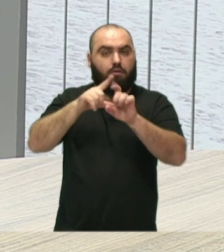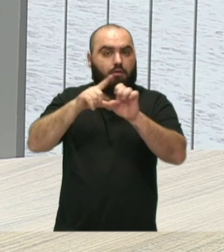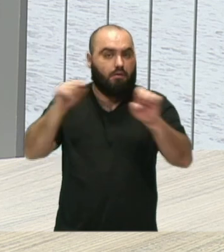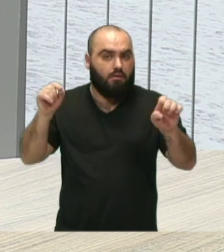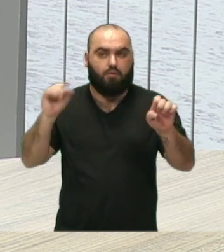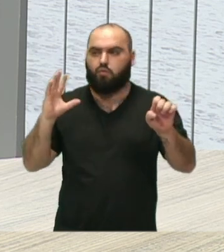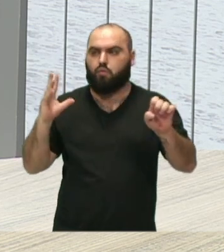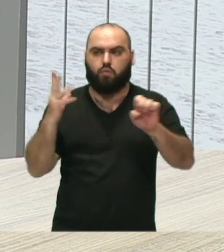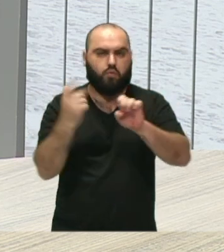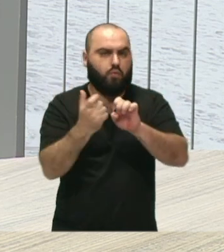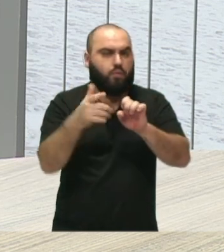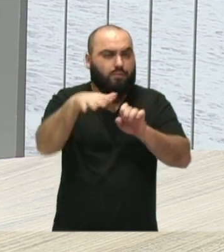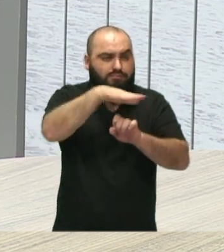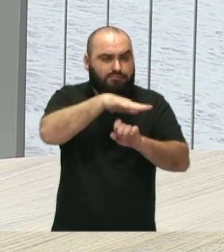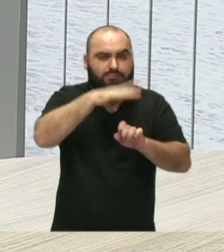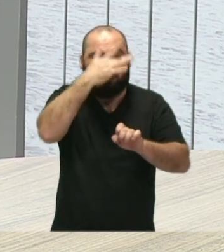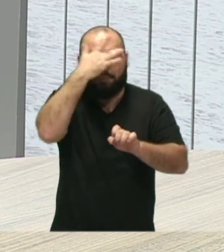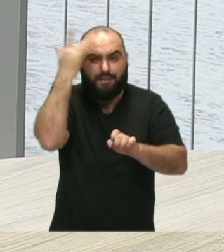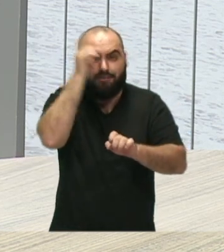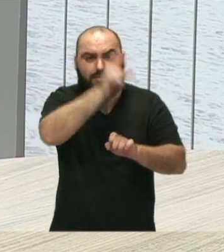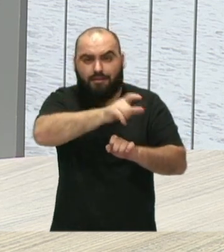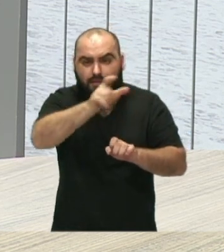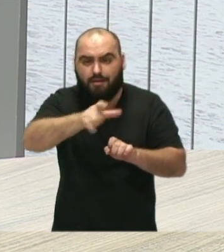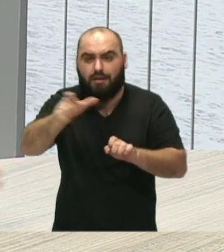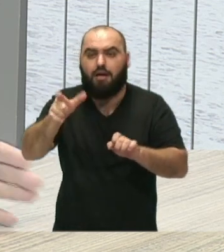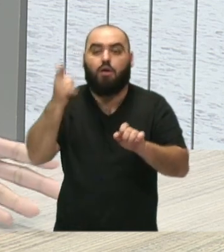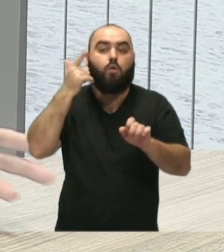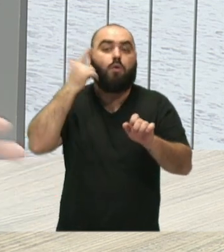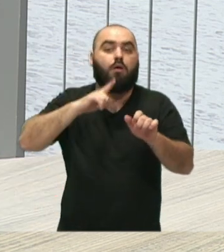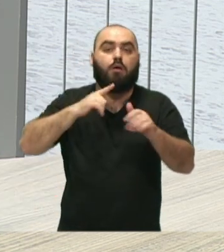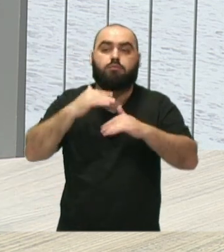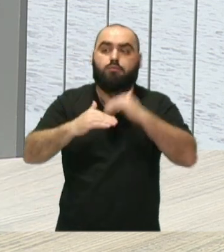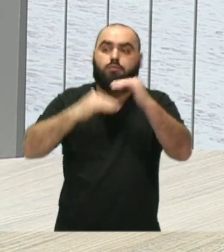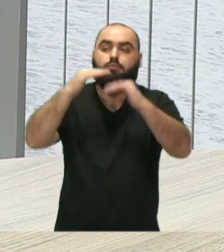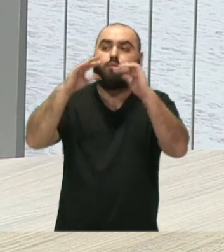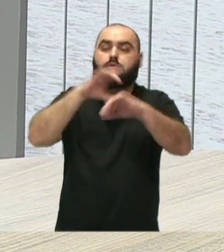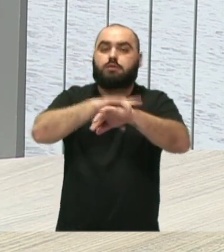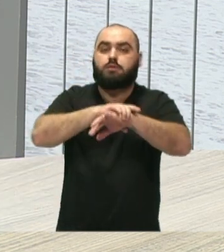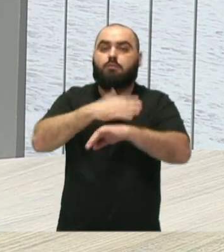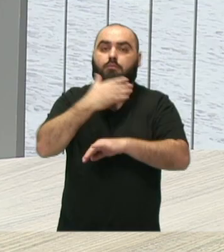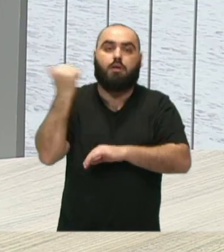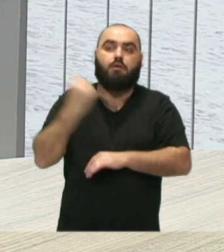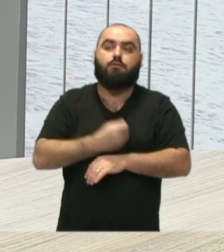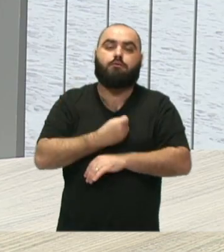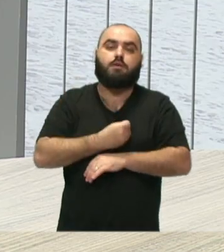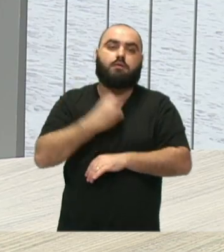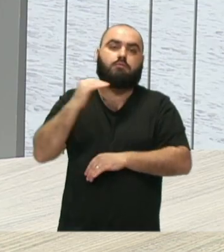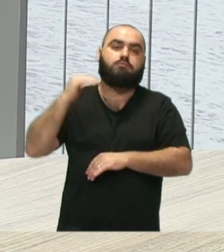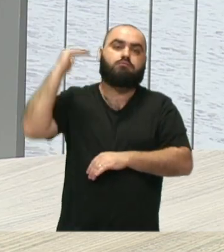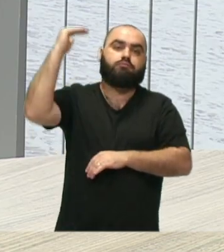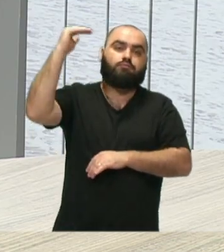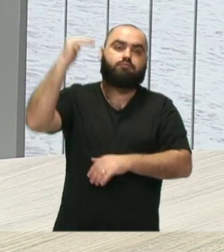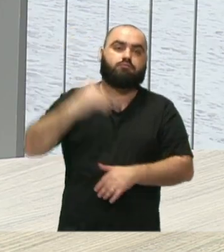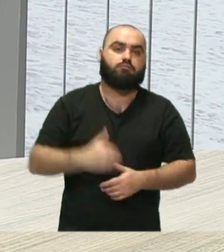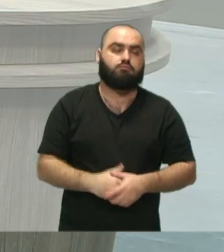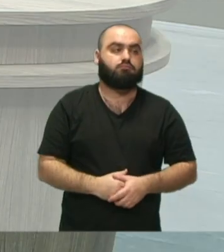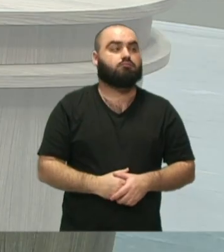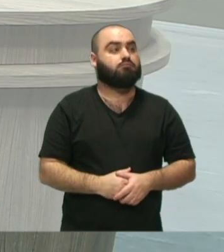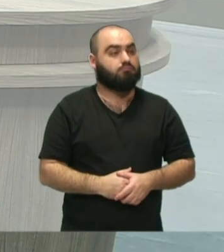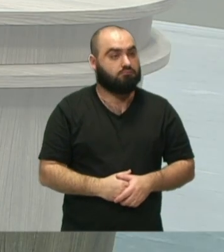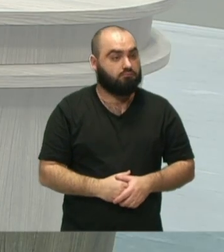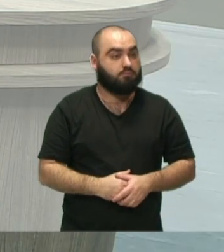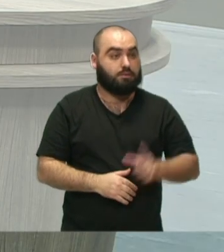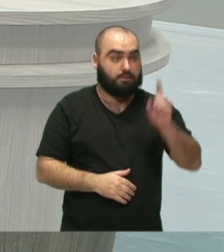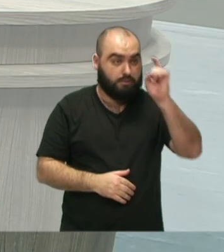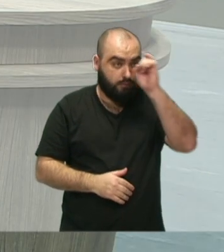essas coisas que fazem as pessoas caminharem caminhos mais seguros na sua vida adulta. é